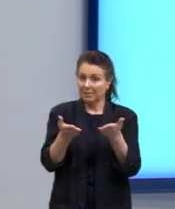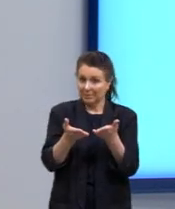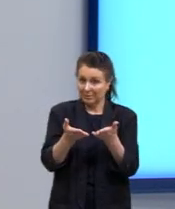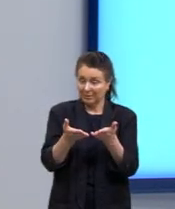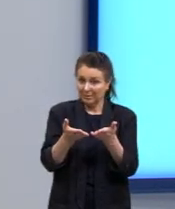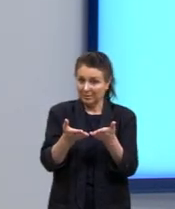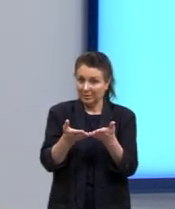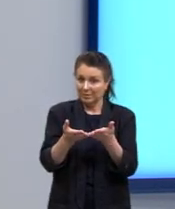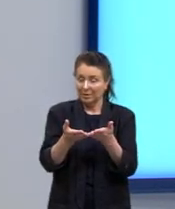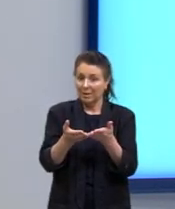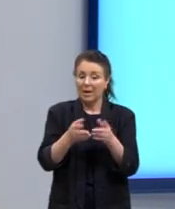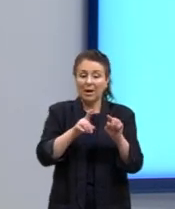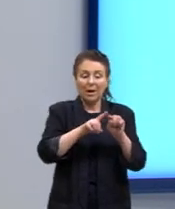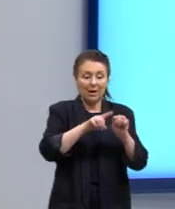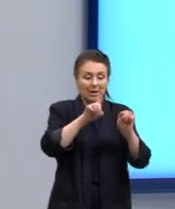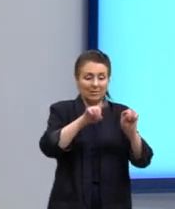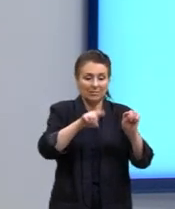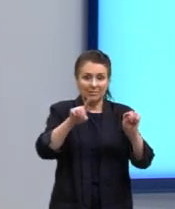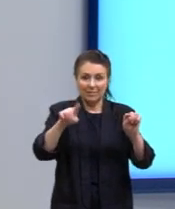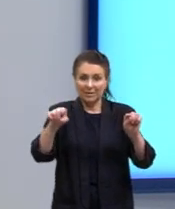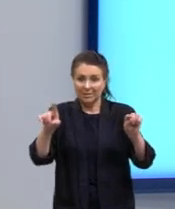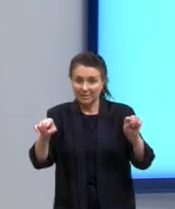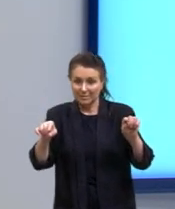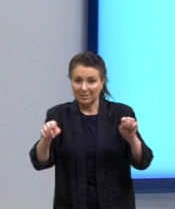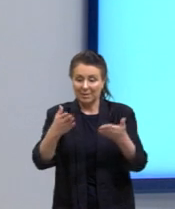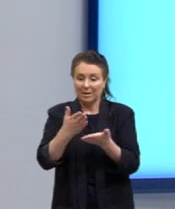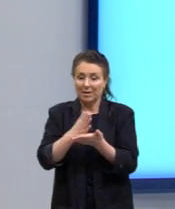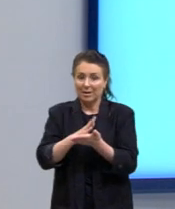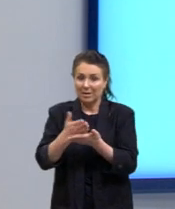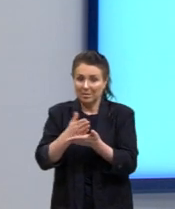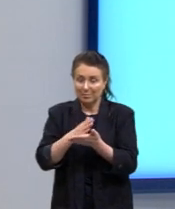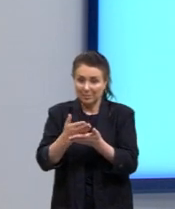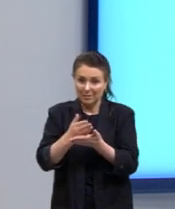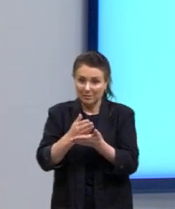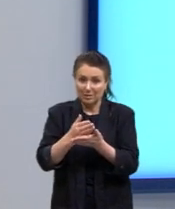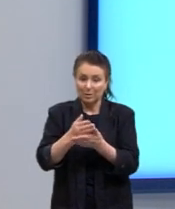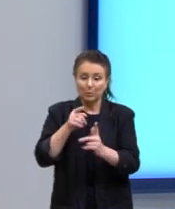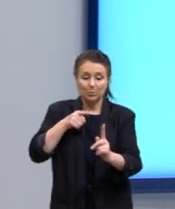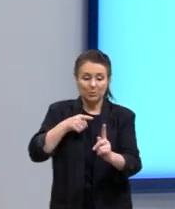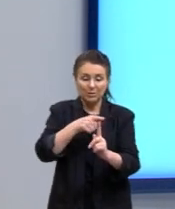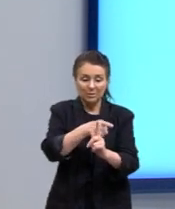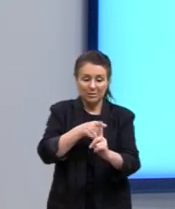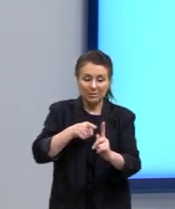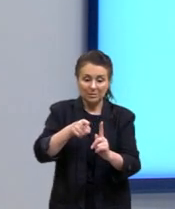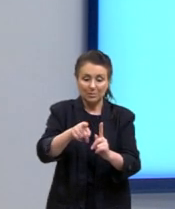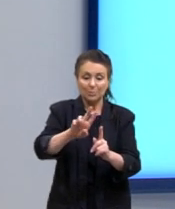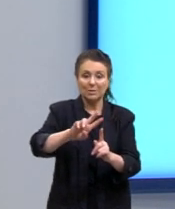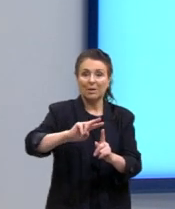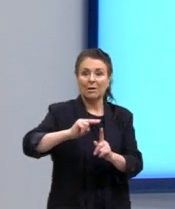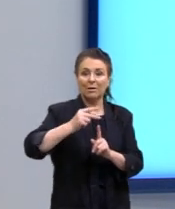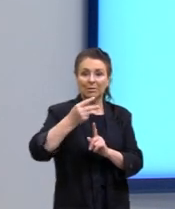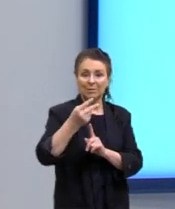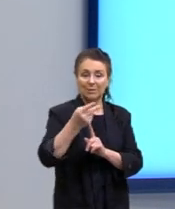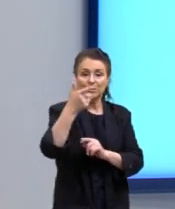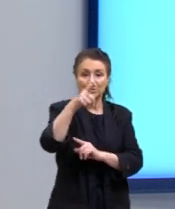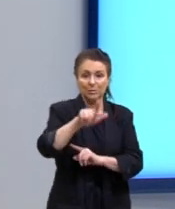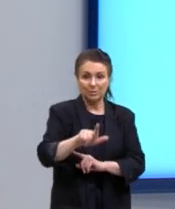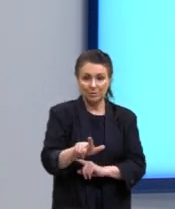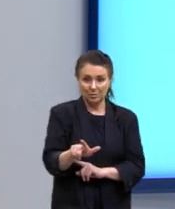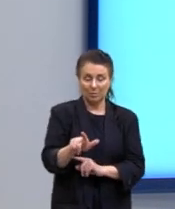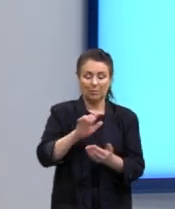a variância é ela é a média desses desvios ao quadrado então novamente